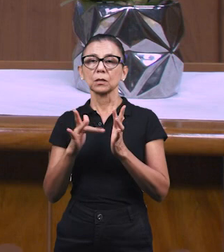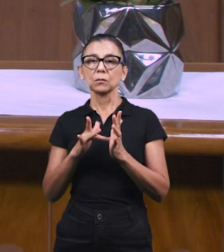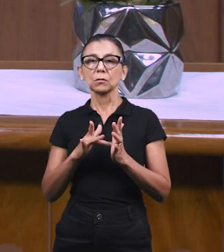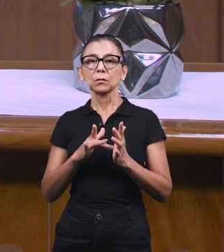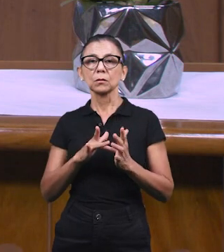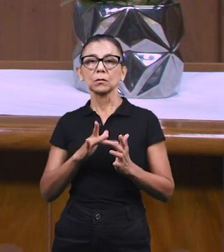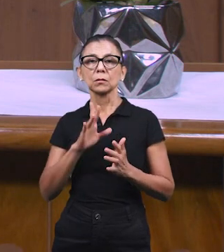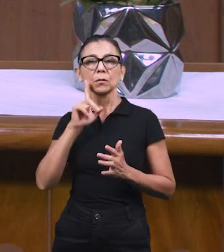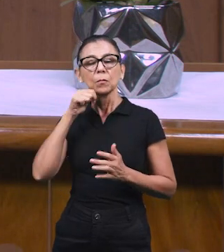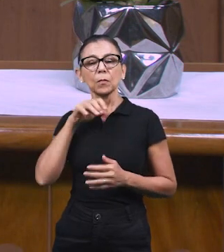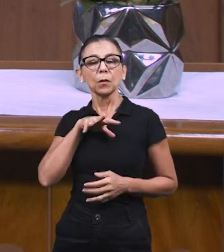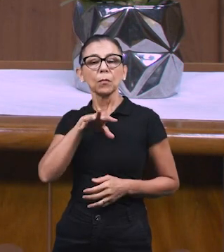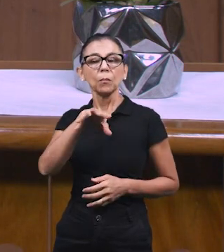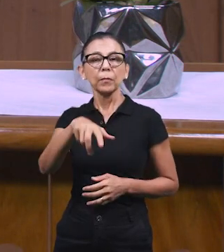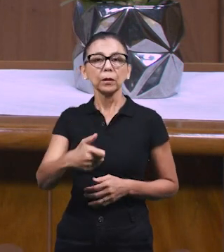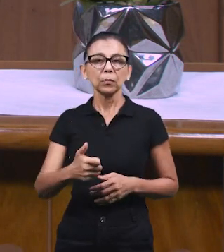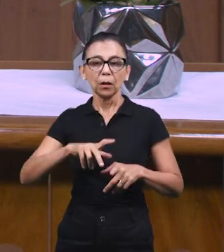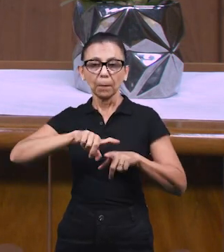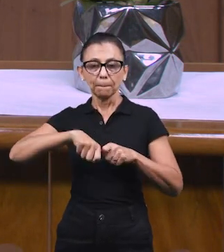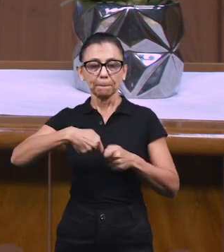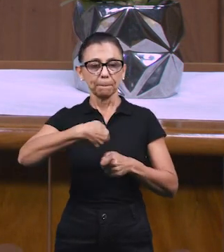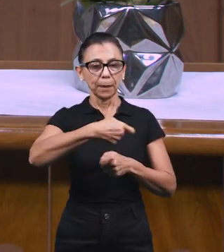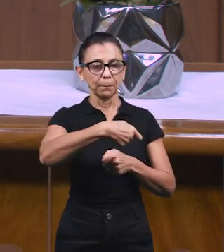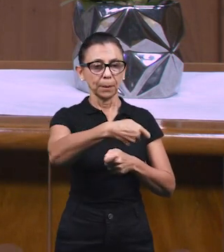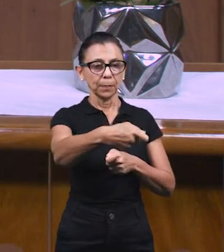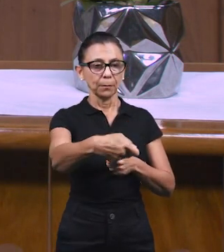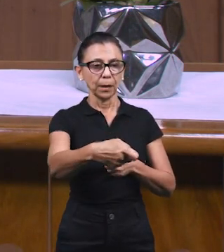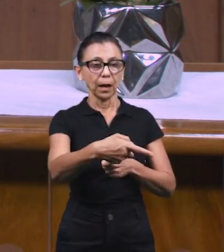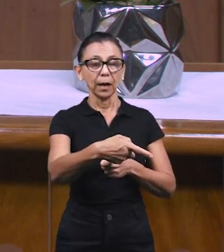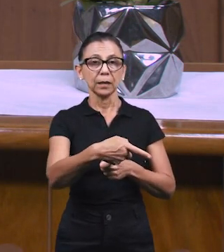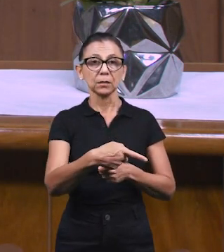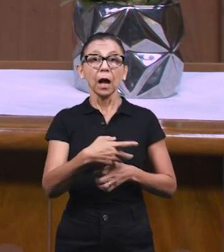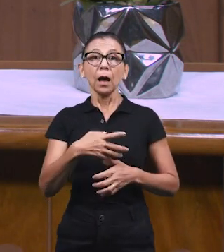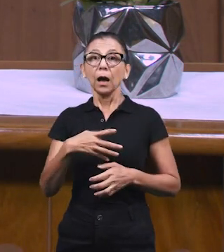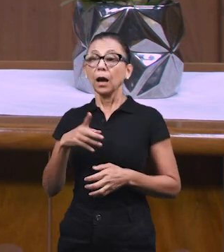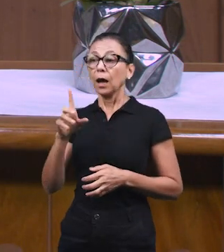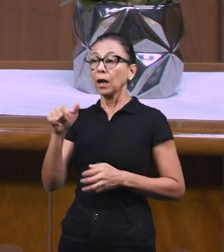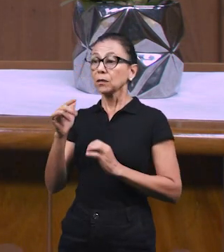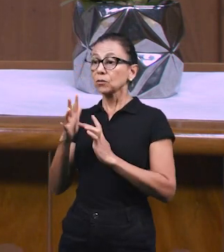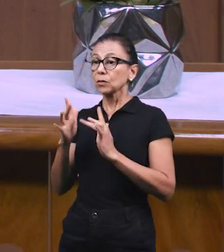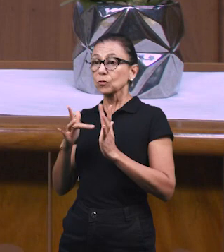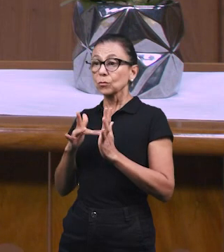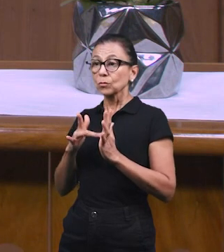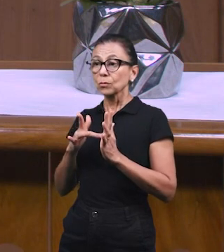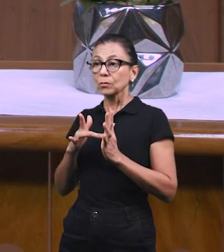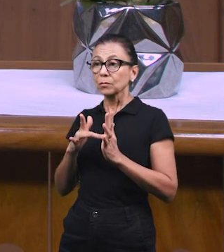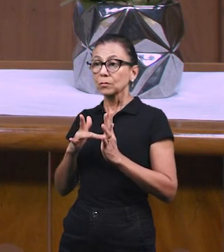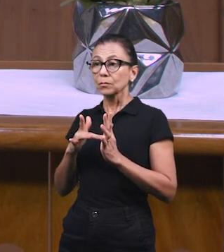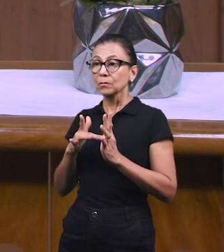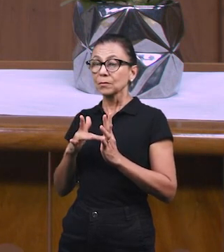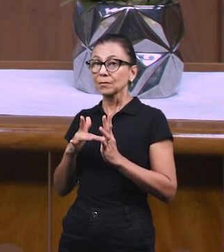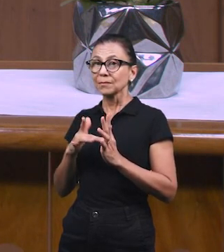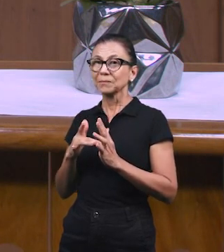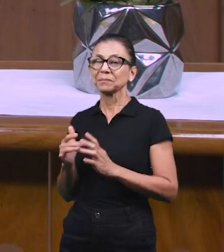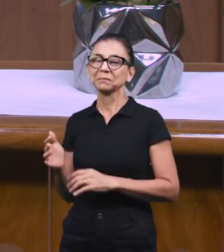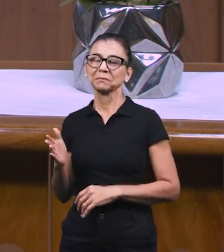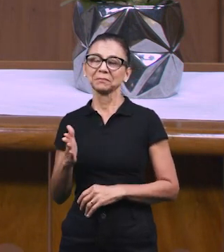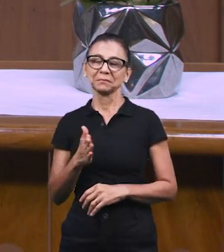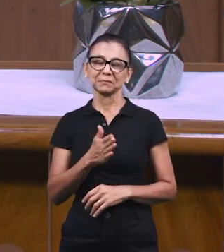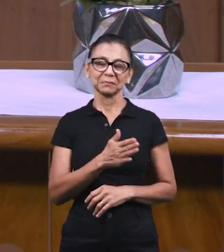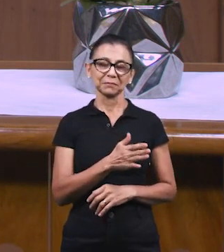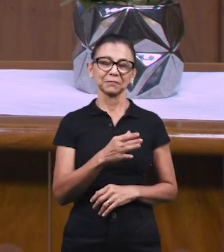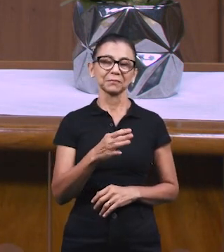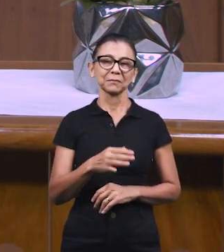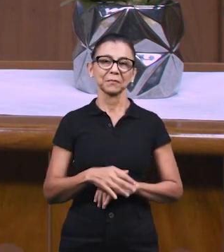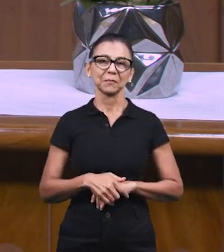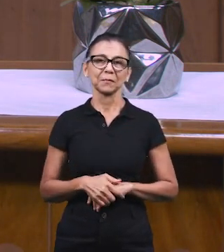havia no coração, foi embora. Nós estamos vivendo esses últimos dias, dias de festas, né?